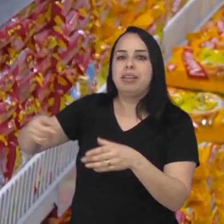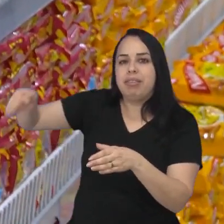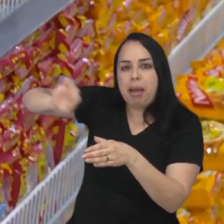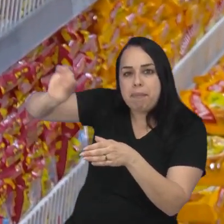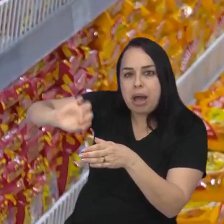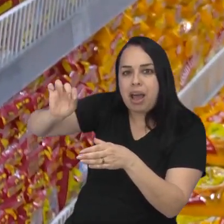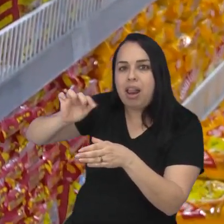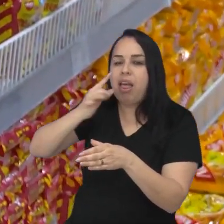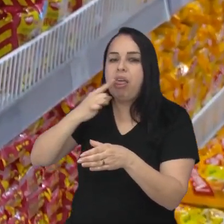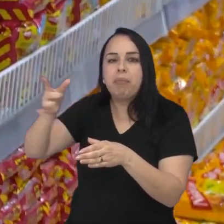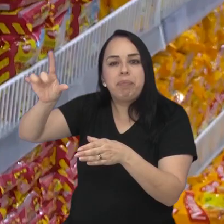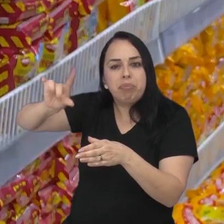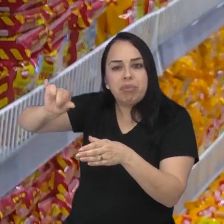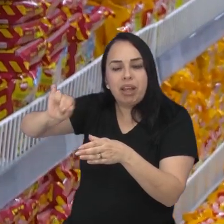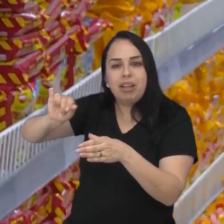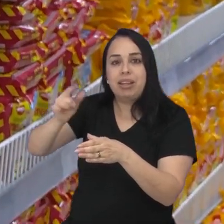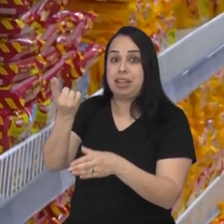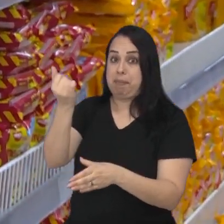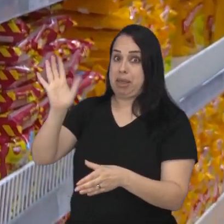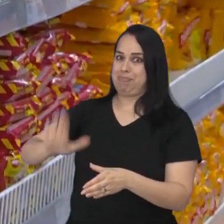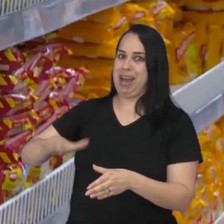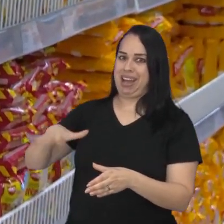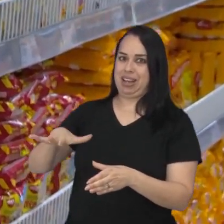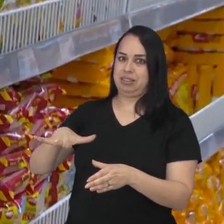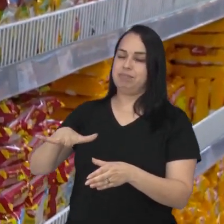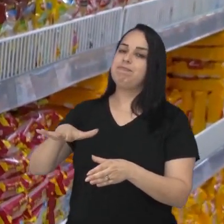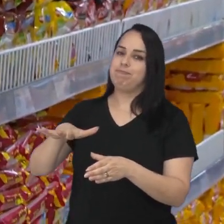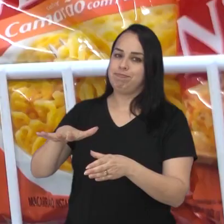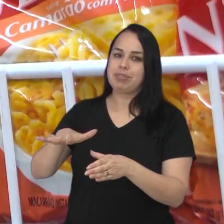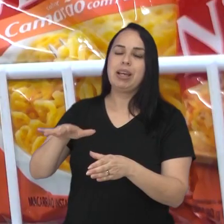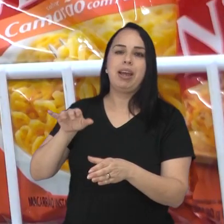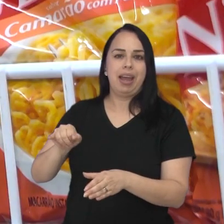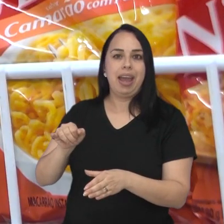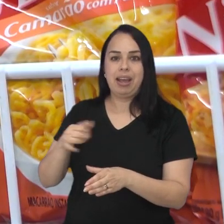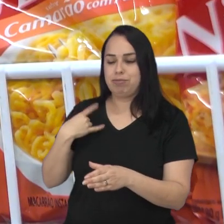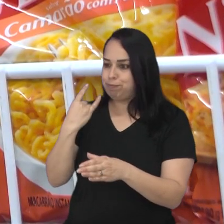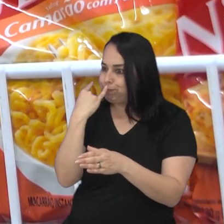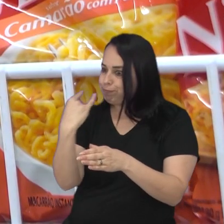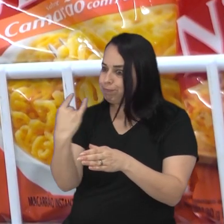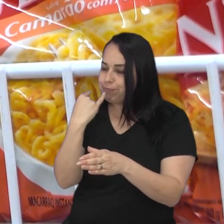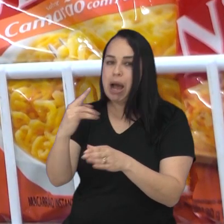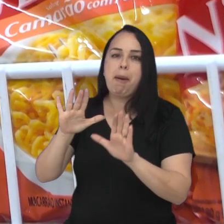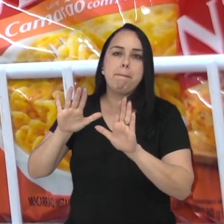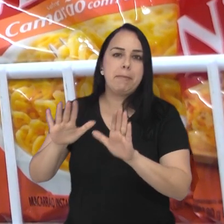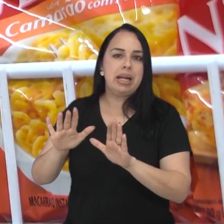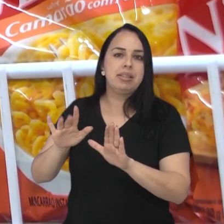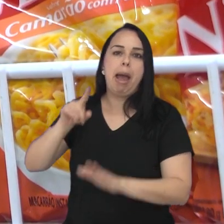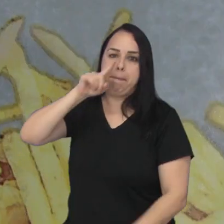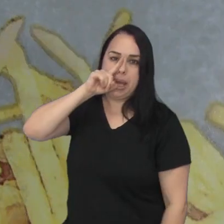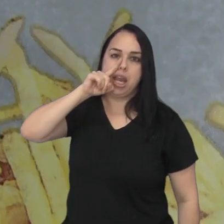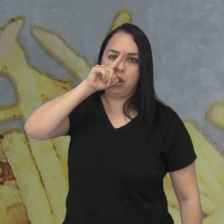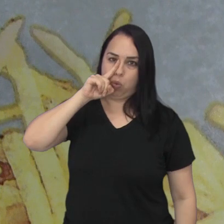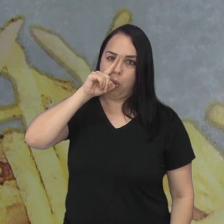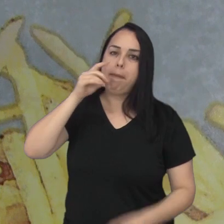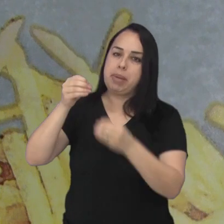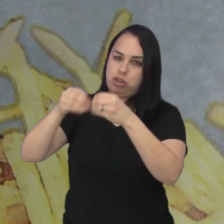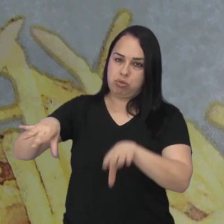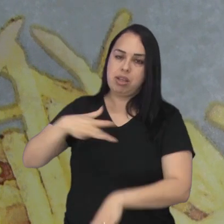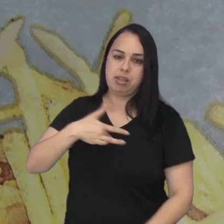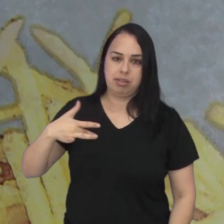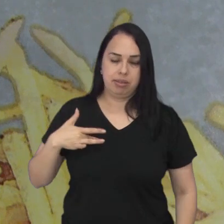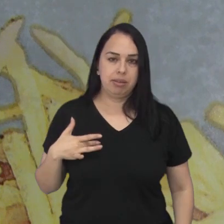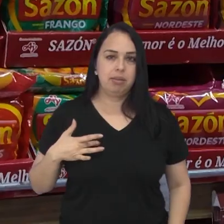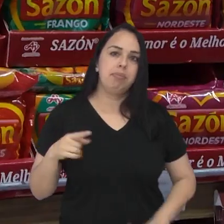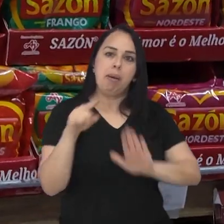dos mais populares. A praticidade e o baixo custo deixam esses produtos ainda mais atrativos, mas os riscos